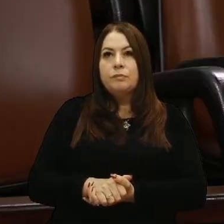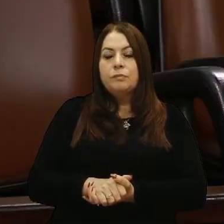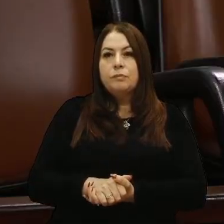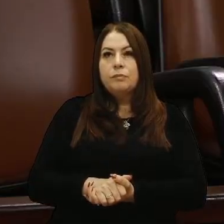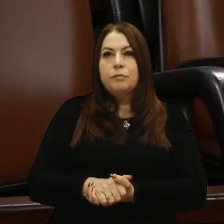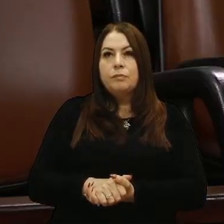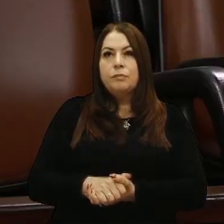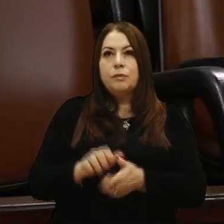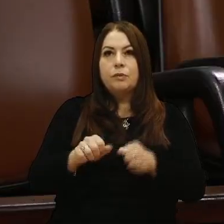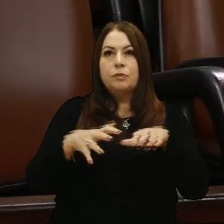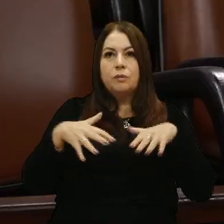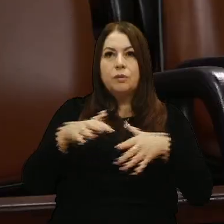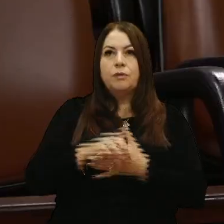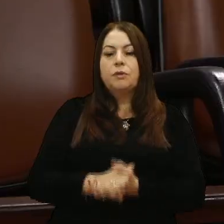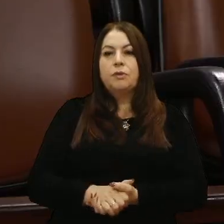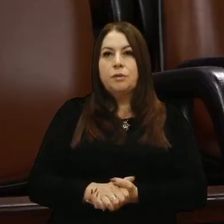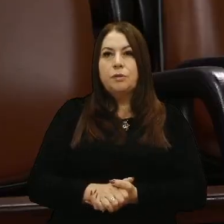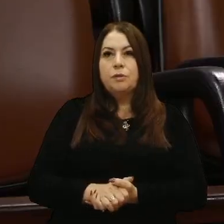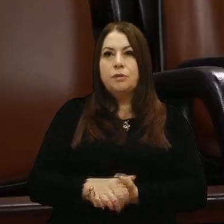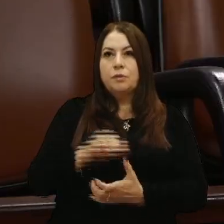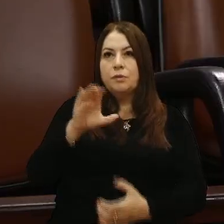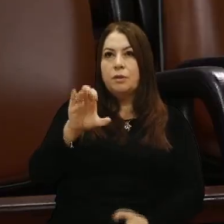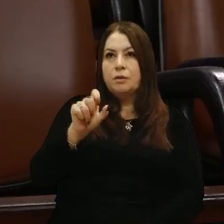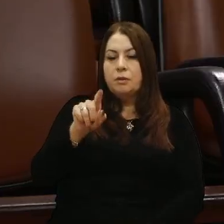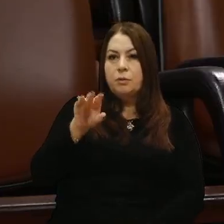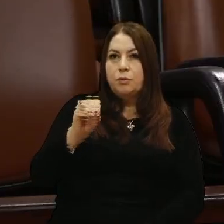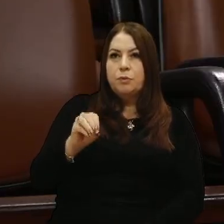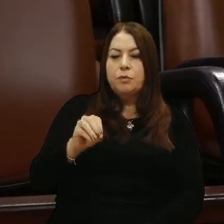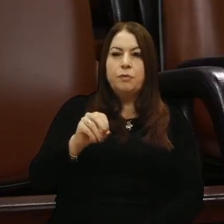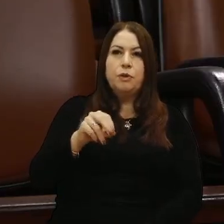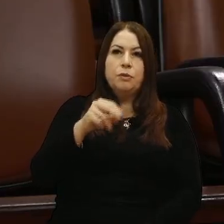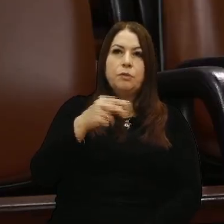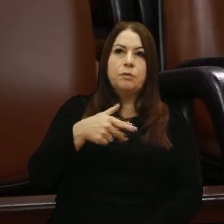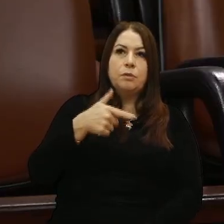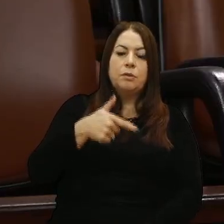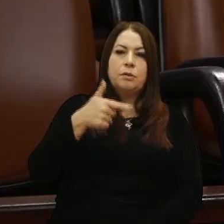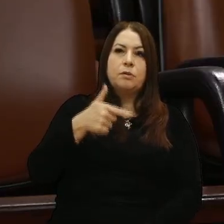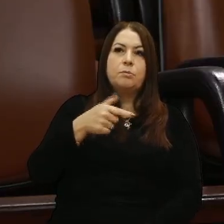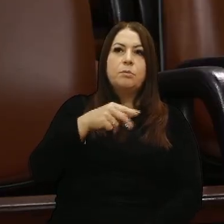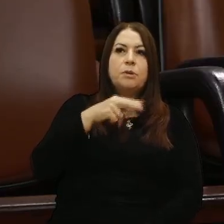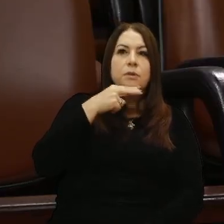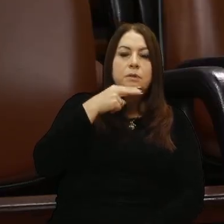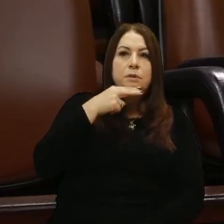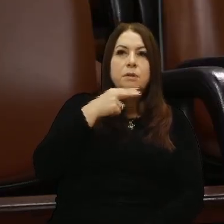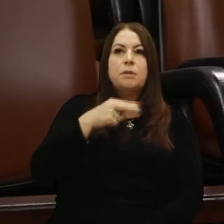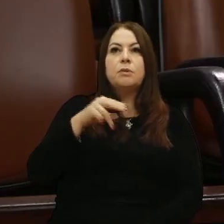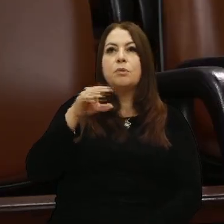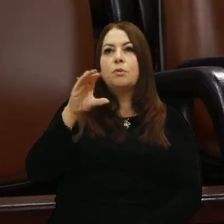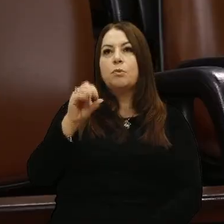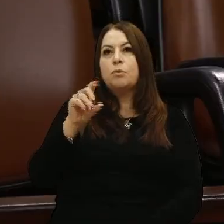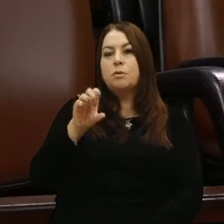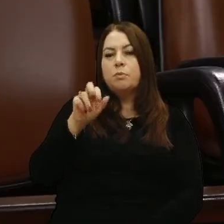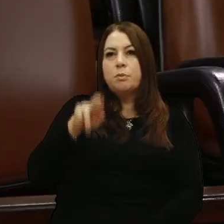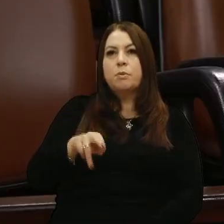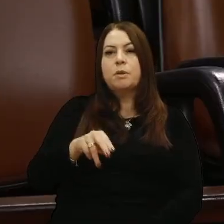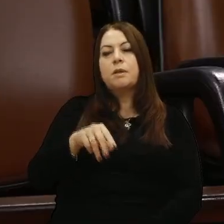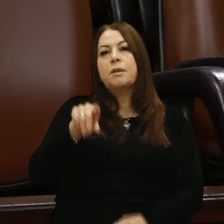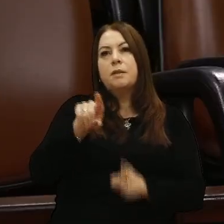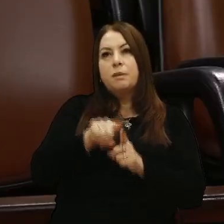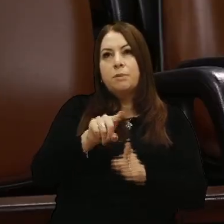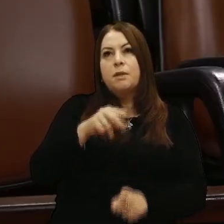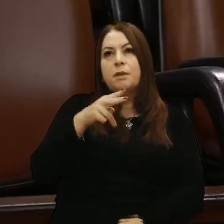no plenário, o Celso Sequin, bisneto, o Osmar Sequin, bisneto, o Valdecir